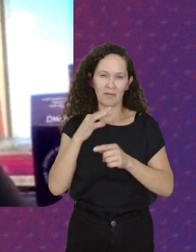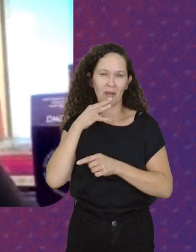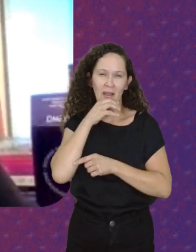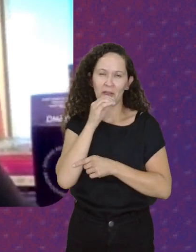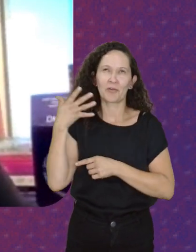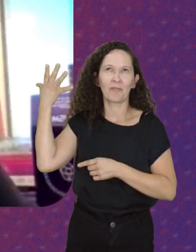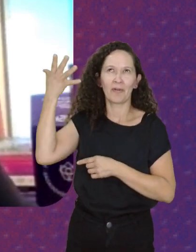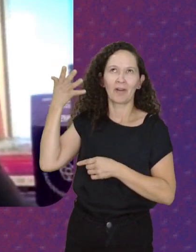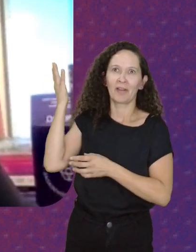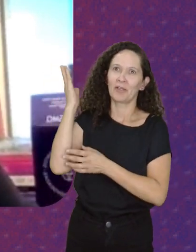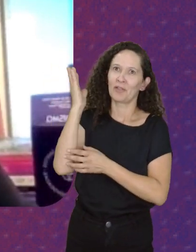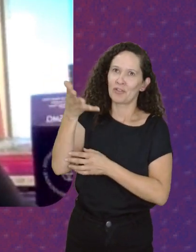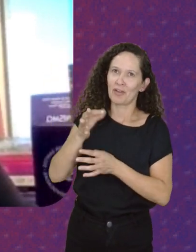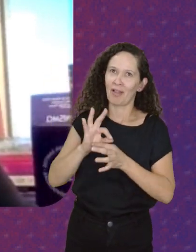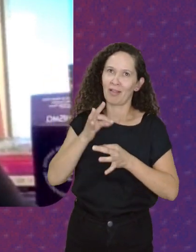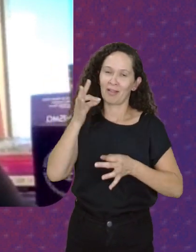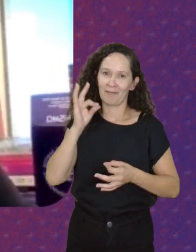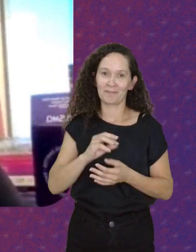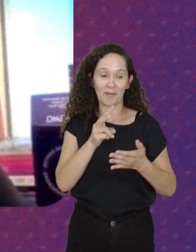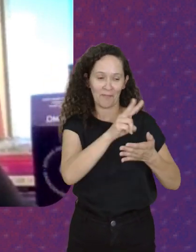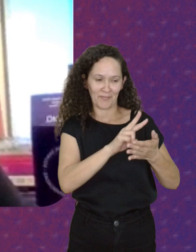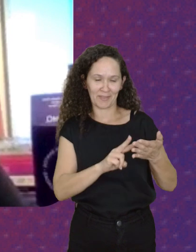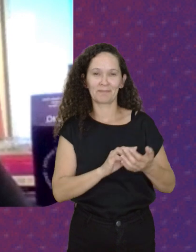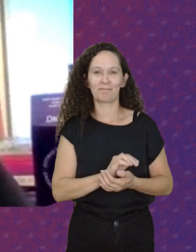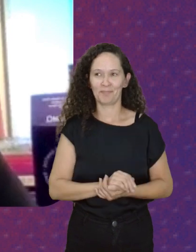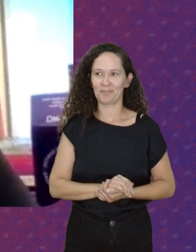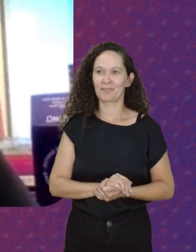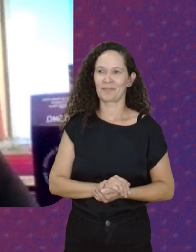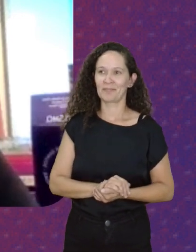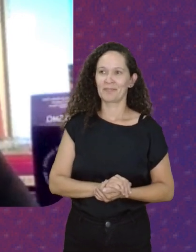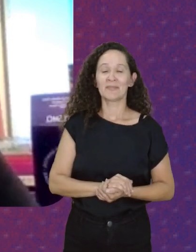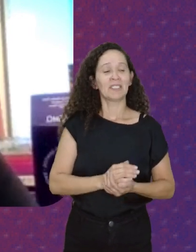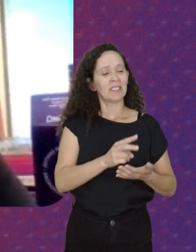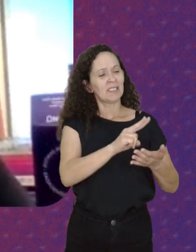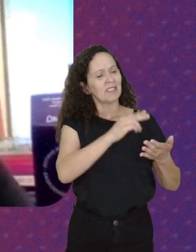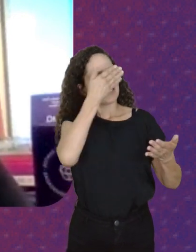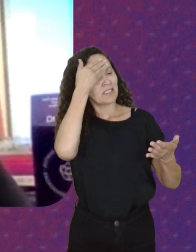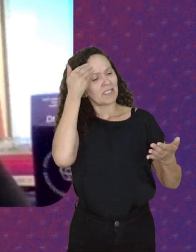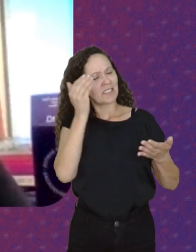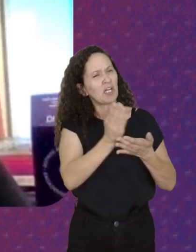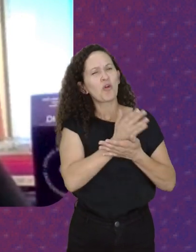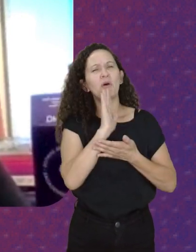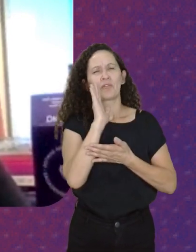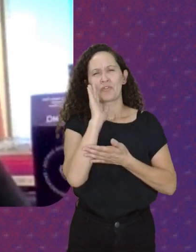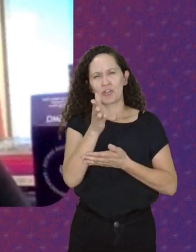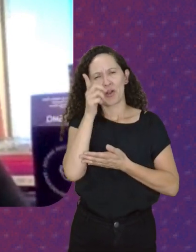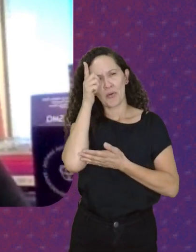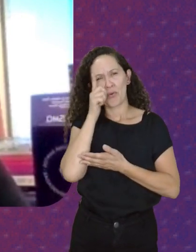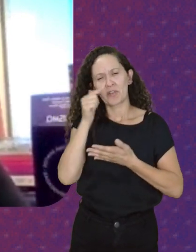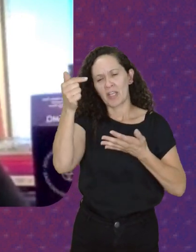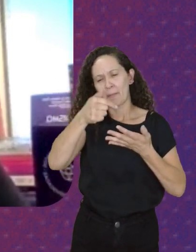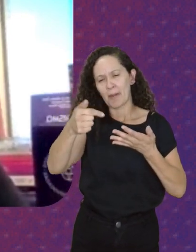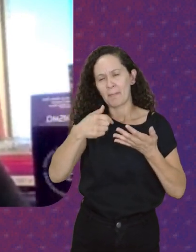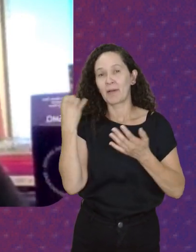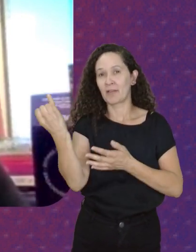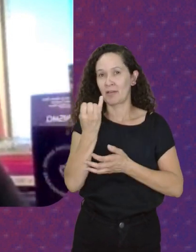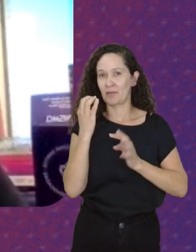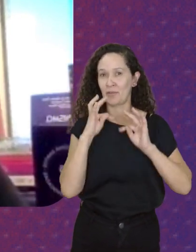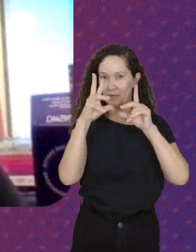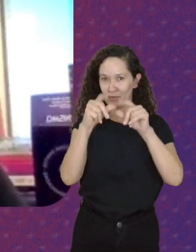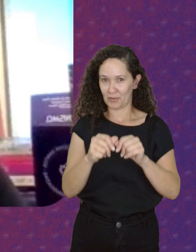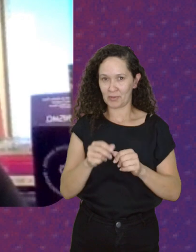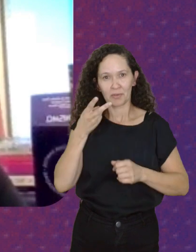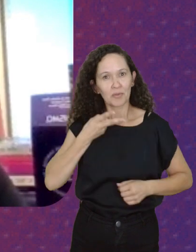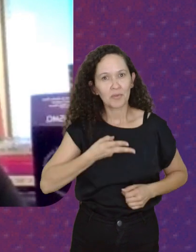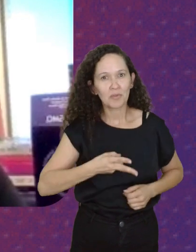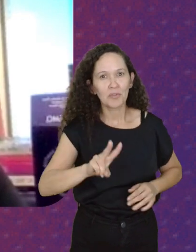falei, vou até dar uma olhada aqui, se eu estou esquecendo alguma coisa, mas eu acho que eu já falei todos os pontos importantes, e aí a gente